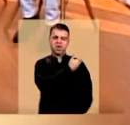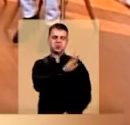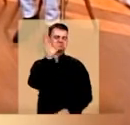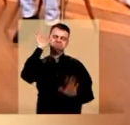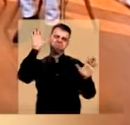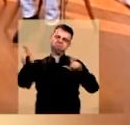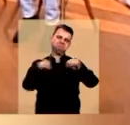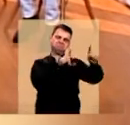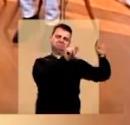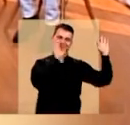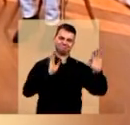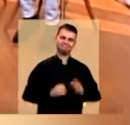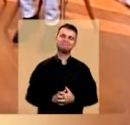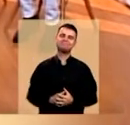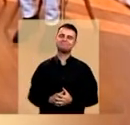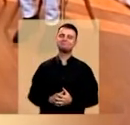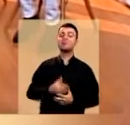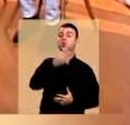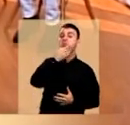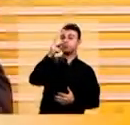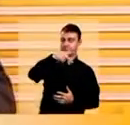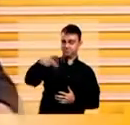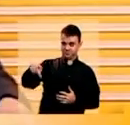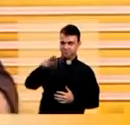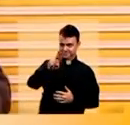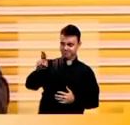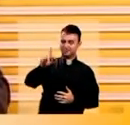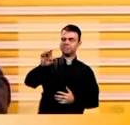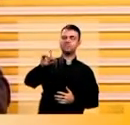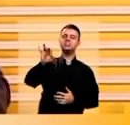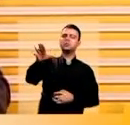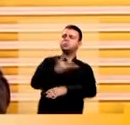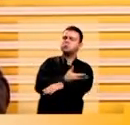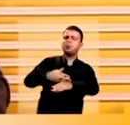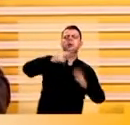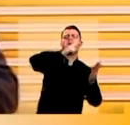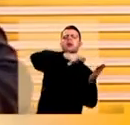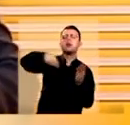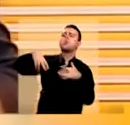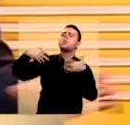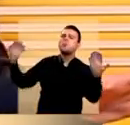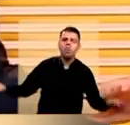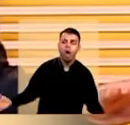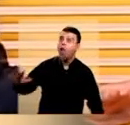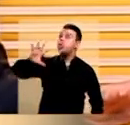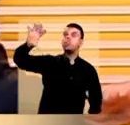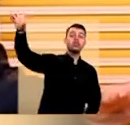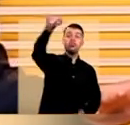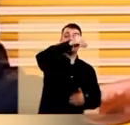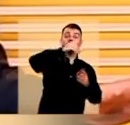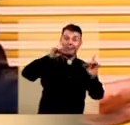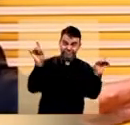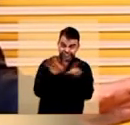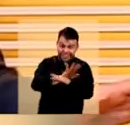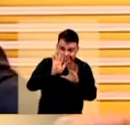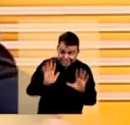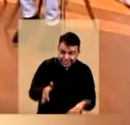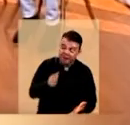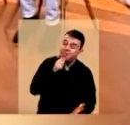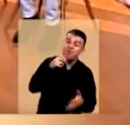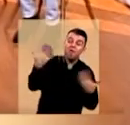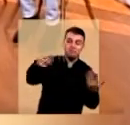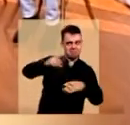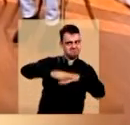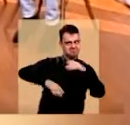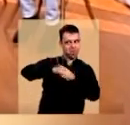muito preconceito. Não. E o senhor, professor, como é que é a rotina, o hábito de leitura do senhor? Já leu tudo que tinha para ler? O senhor é